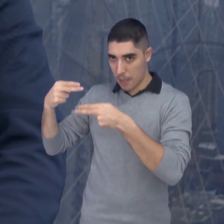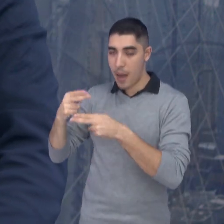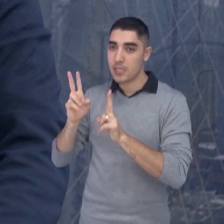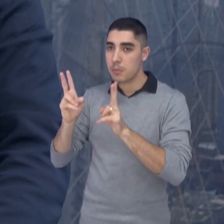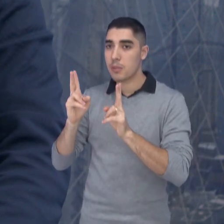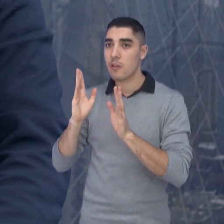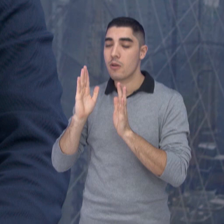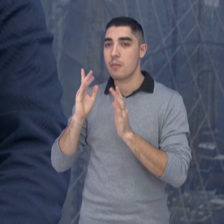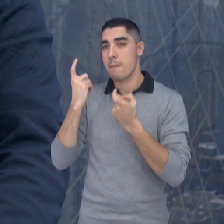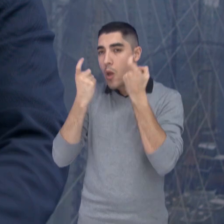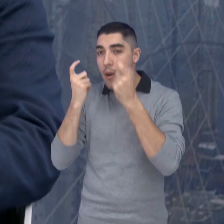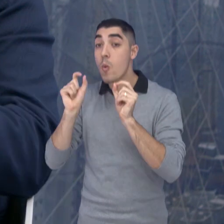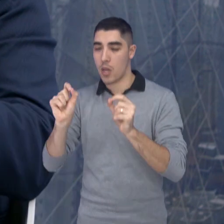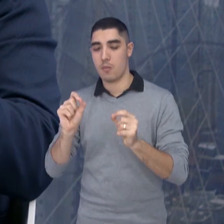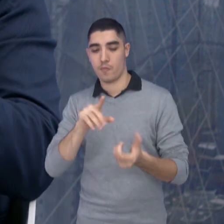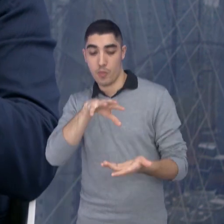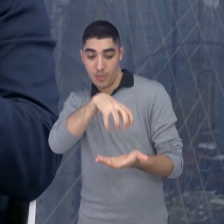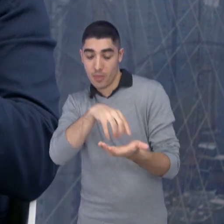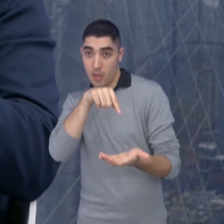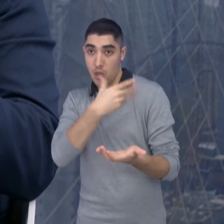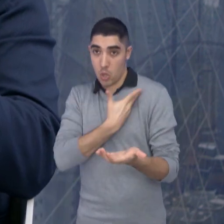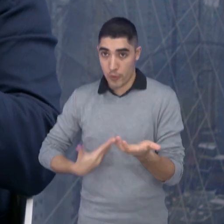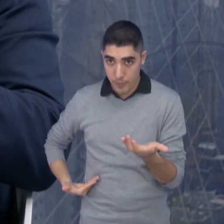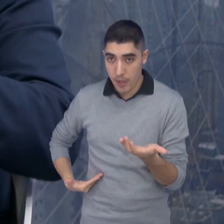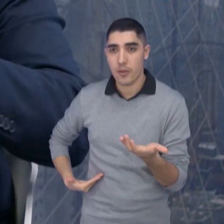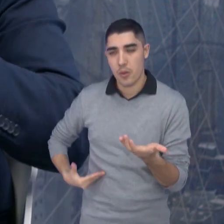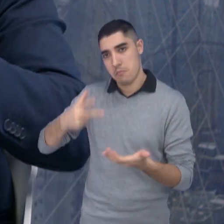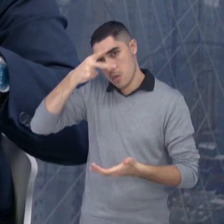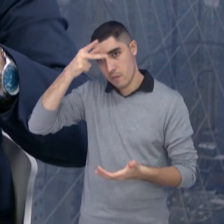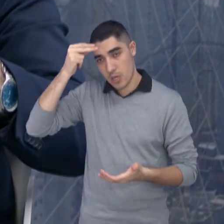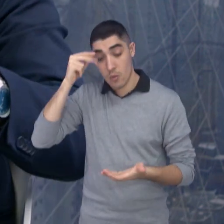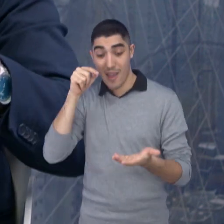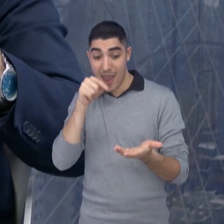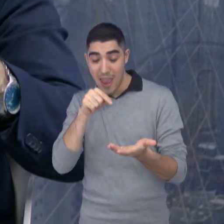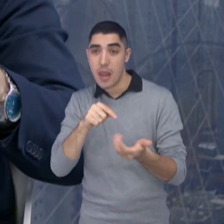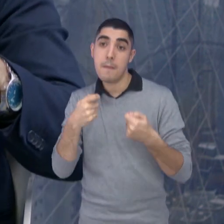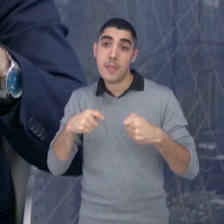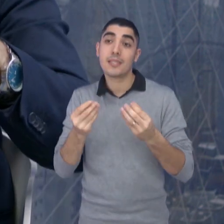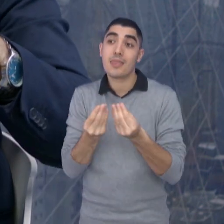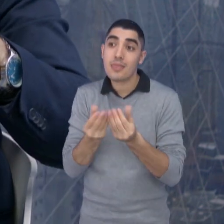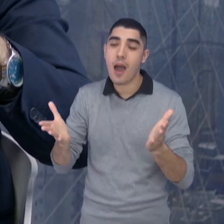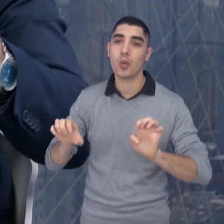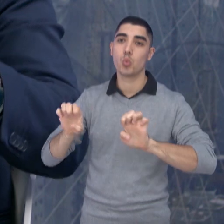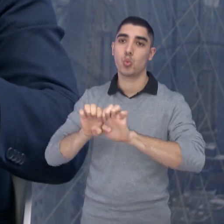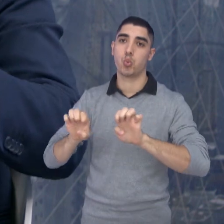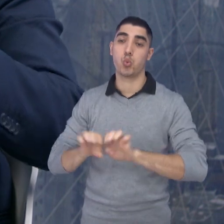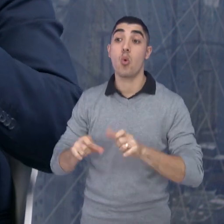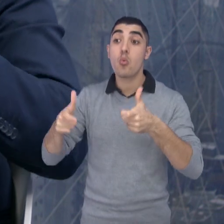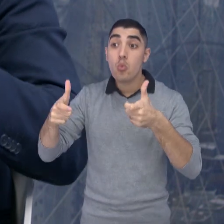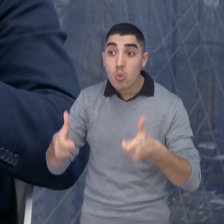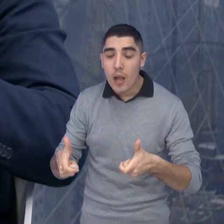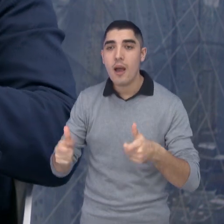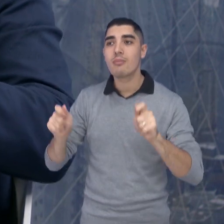prefeitura, empreendedora, ela tem ali a sua grande missão de criar a estrutura, o ambiente propício